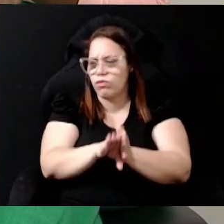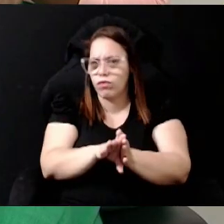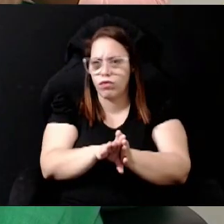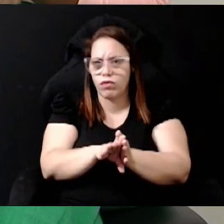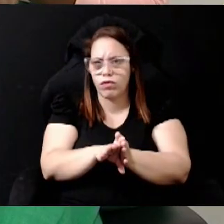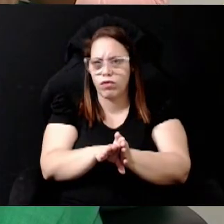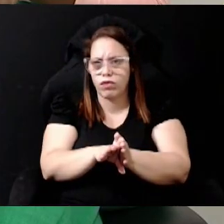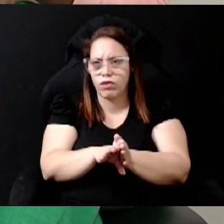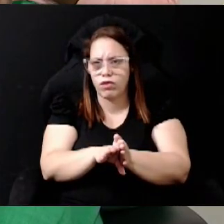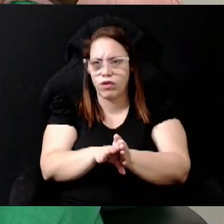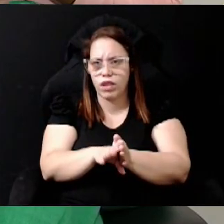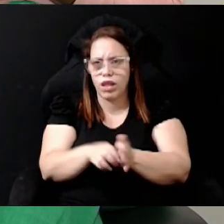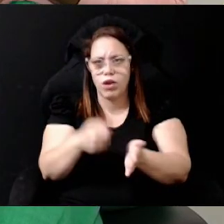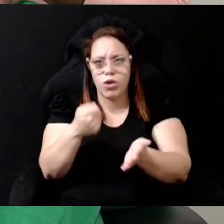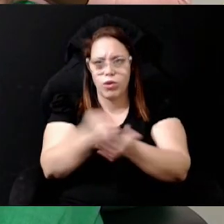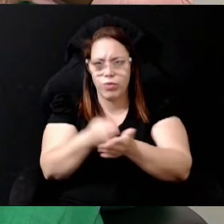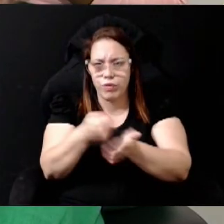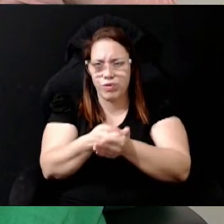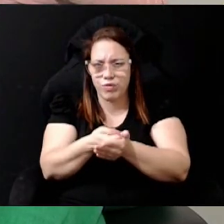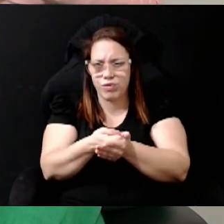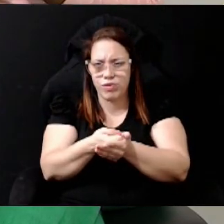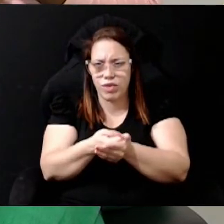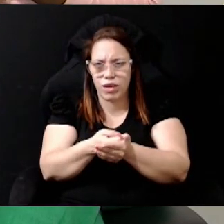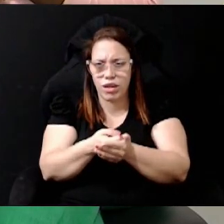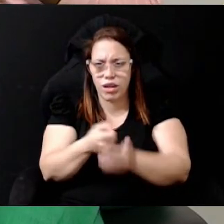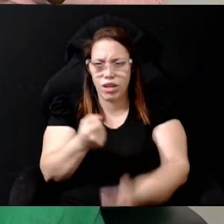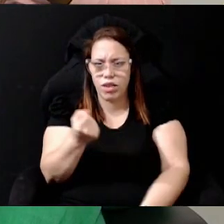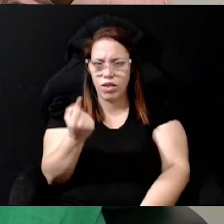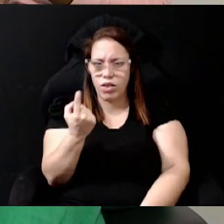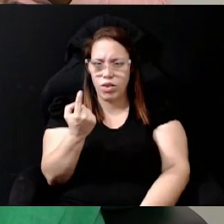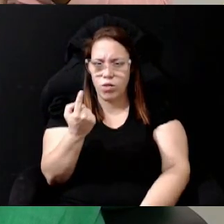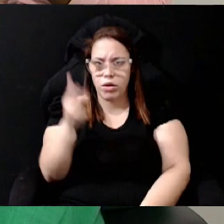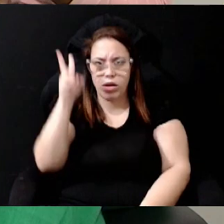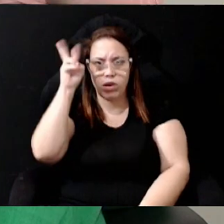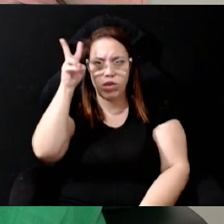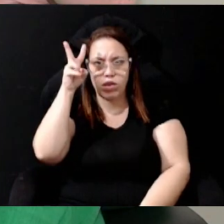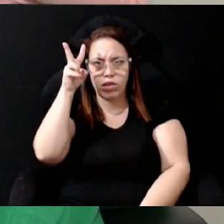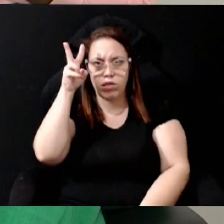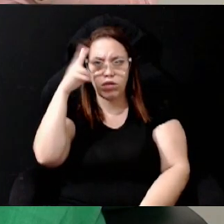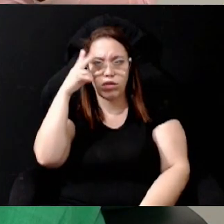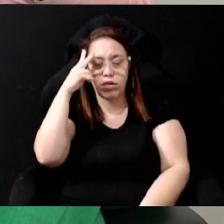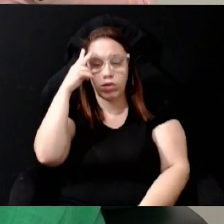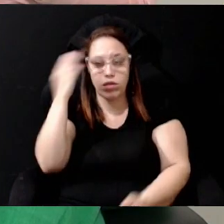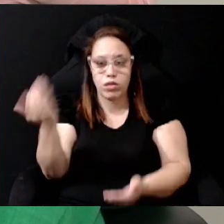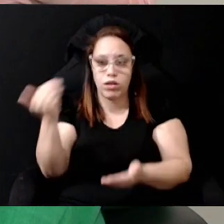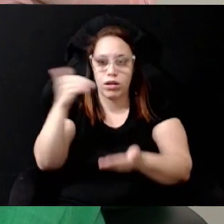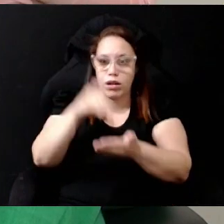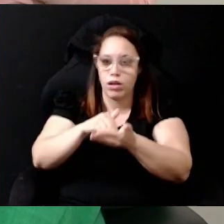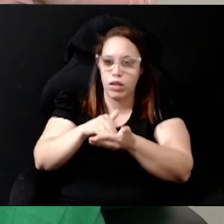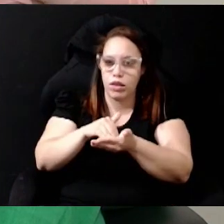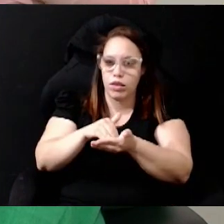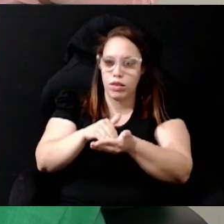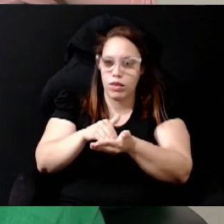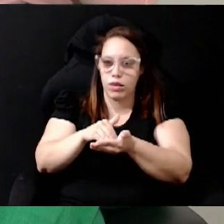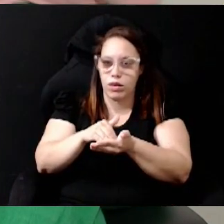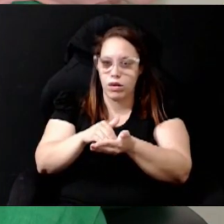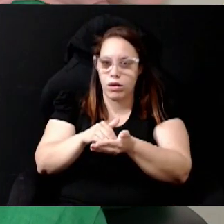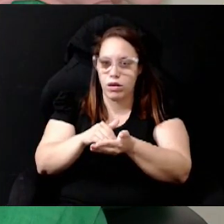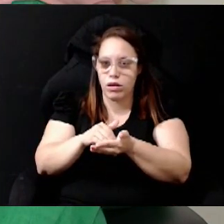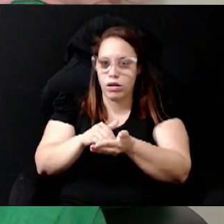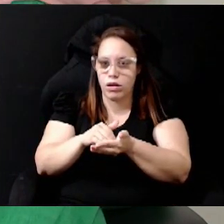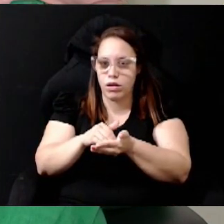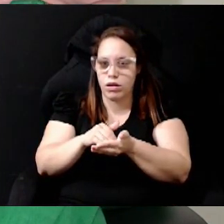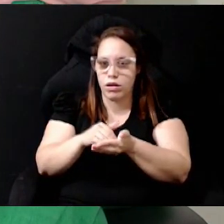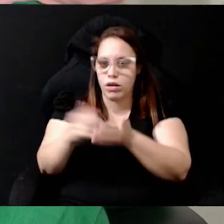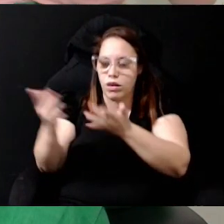hoje não chegava. Eu acho que hoje esse movimento no fundamental, por exemplo, o professor trazer não só uma história única, mas ele traz, quando ele fala, por exemplo,